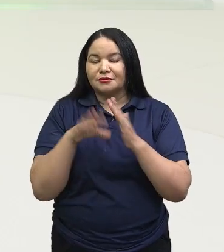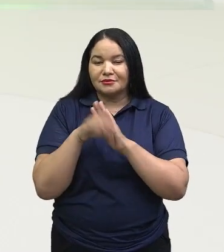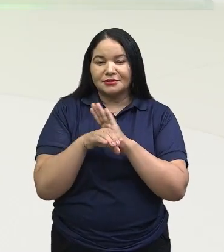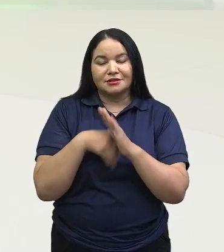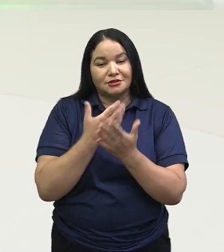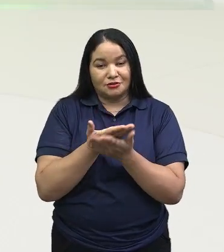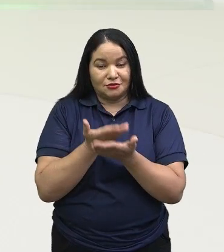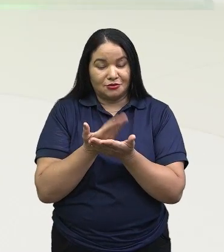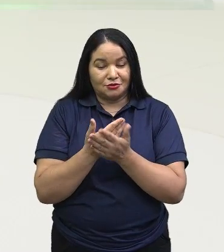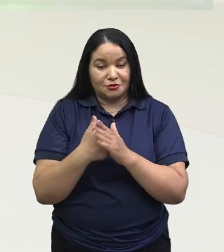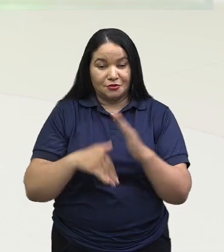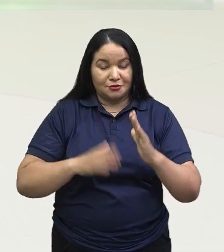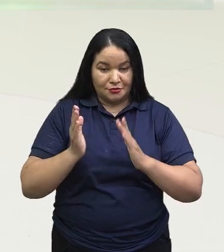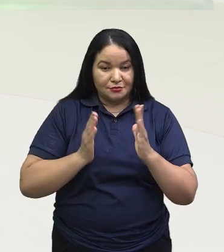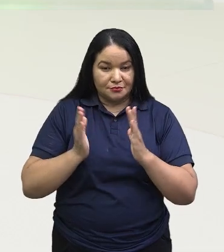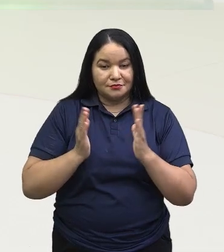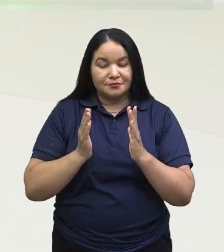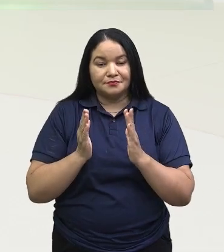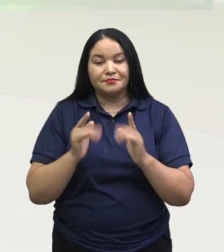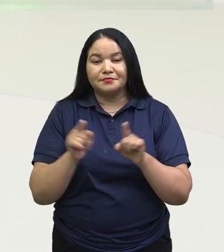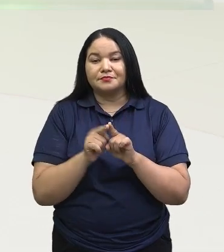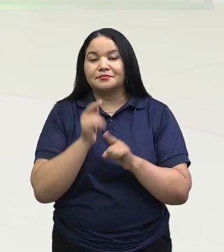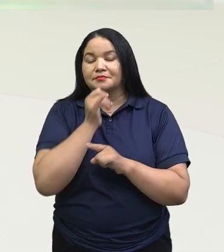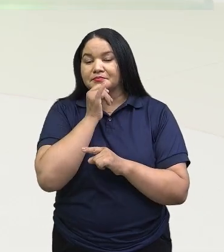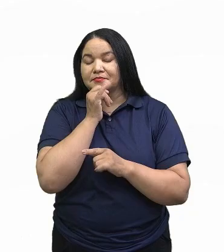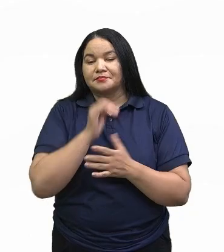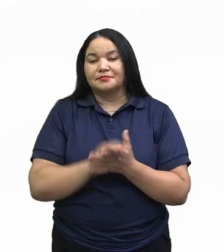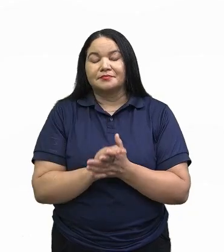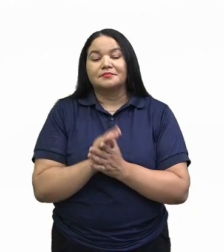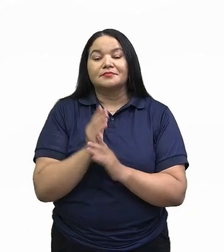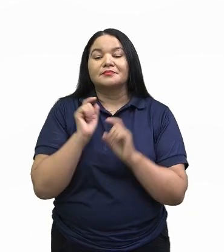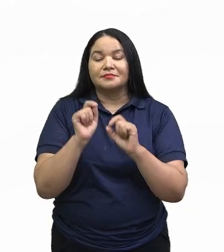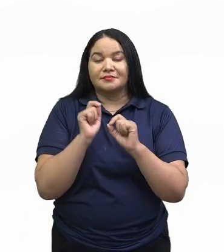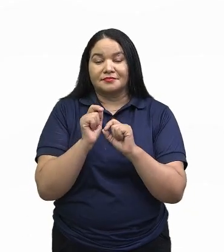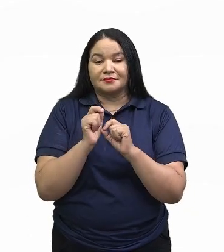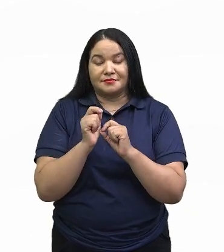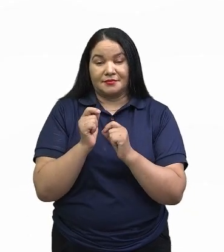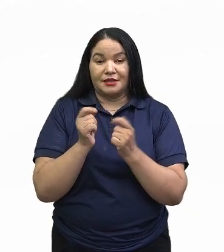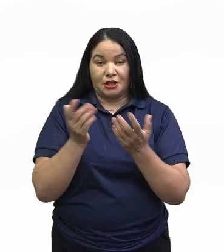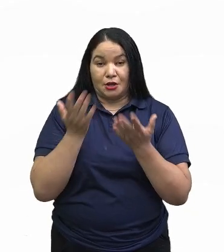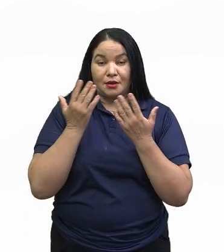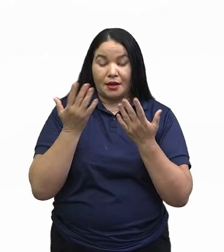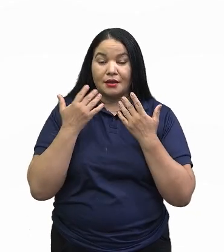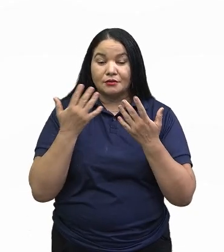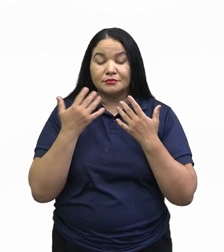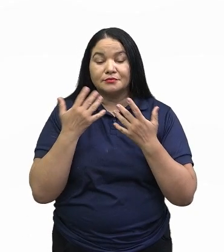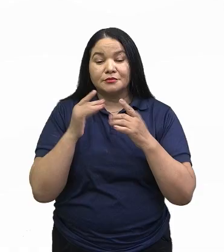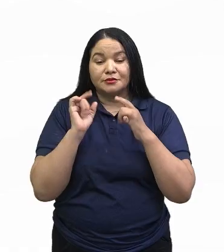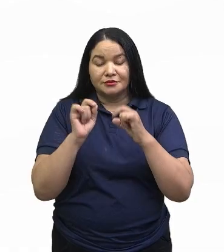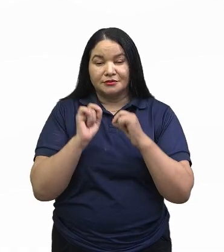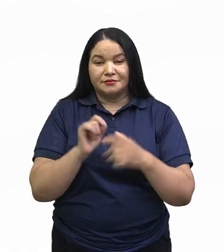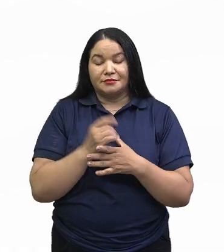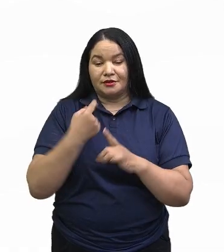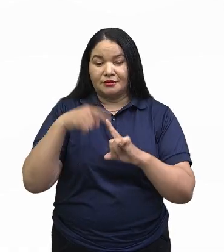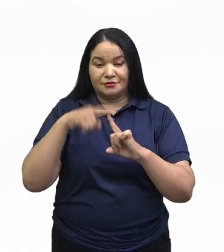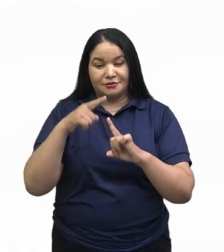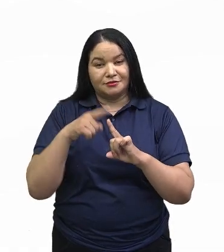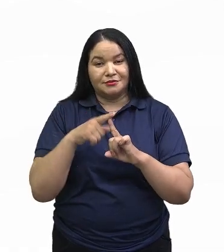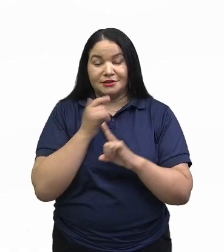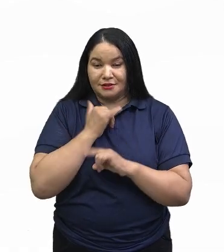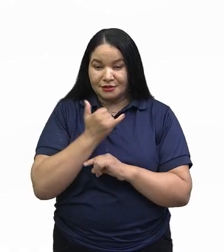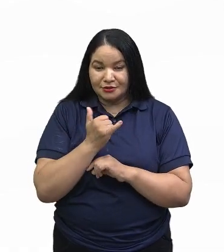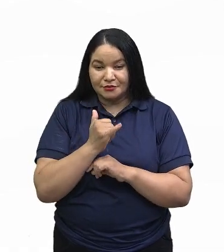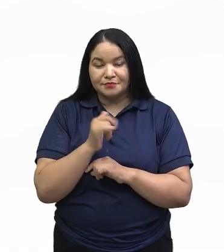nós estudamos durante essa unidade, como por exemplo, o calor. O calor é uma forma de energia. Na